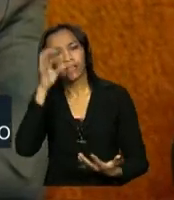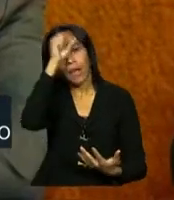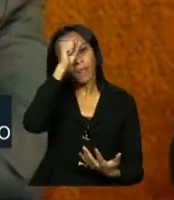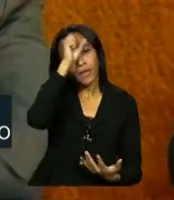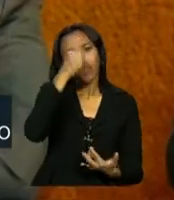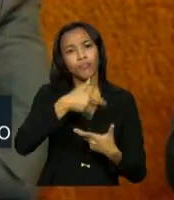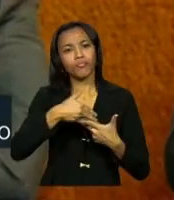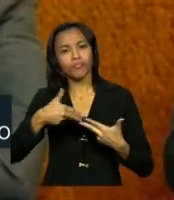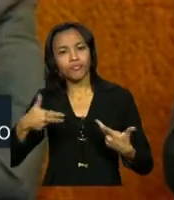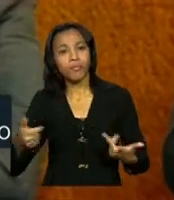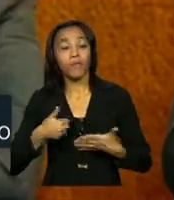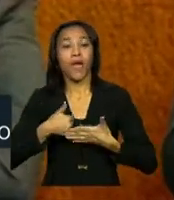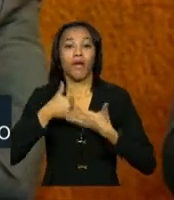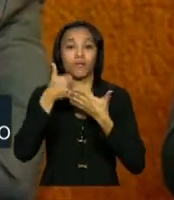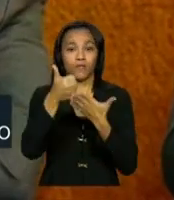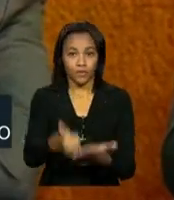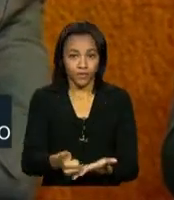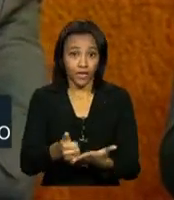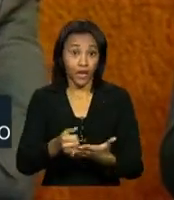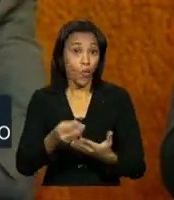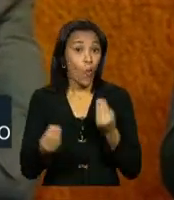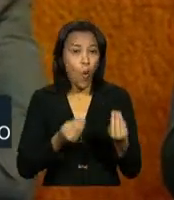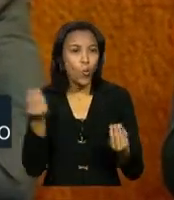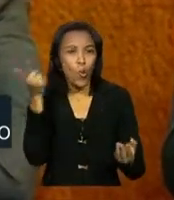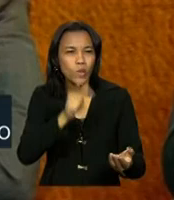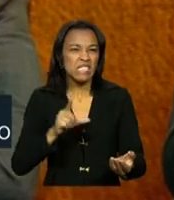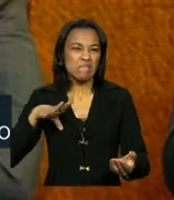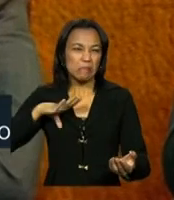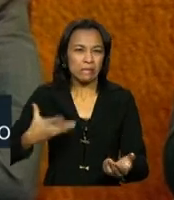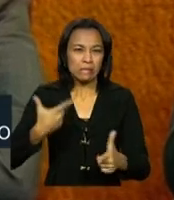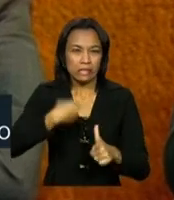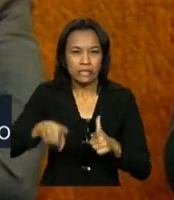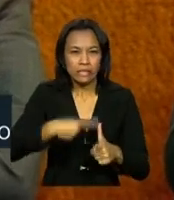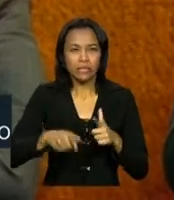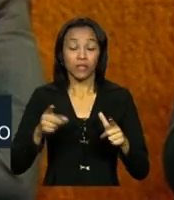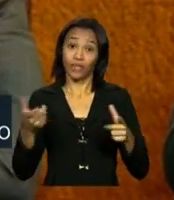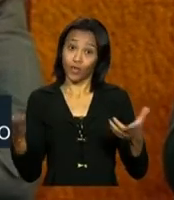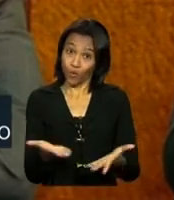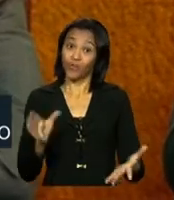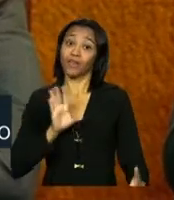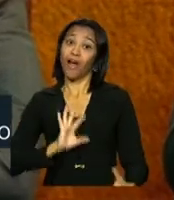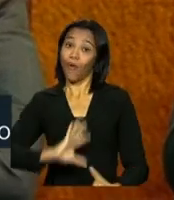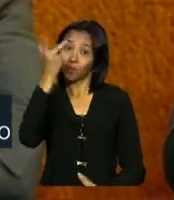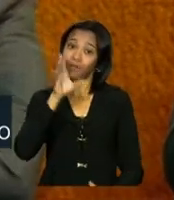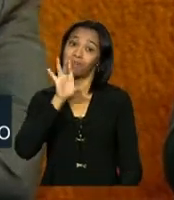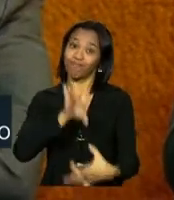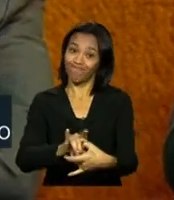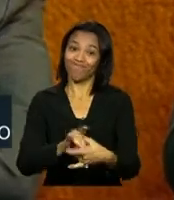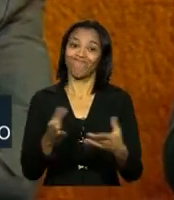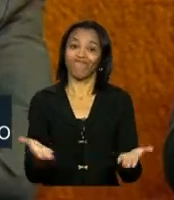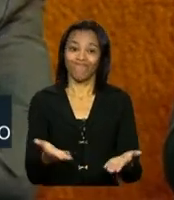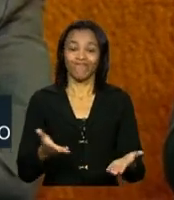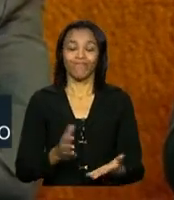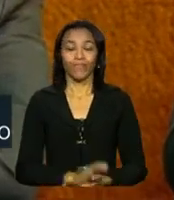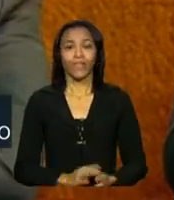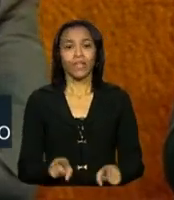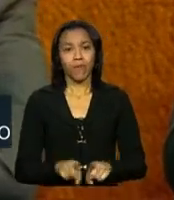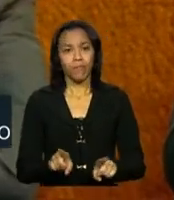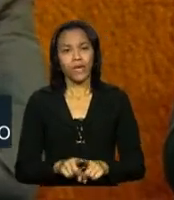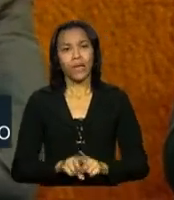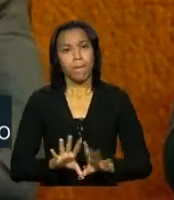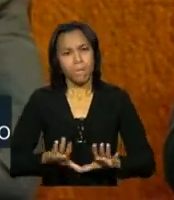encarar um dos grandes desafios do momento promover a competitividade e